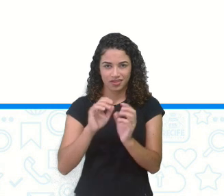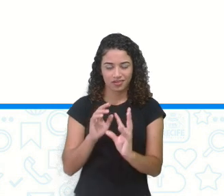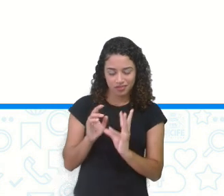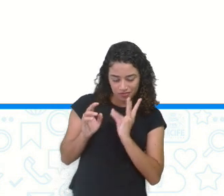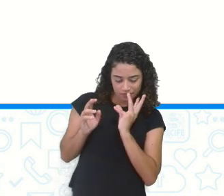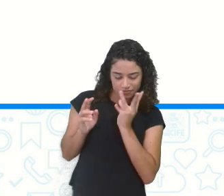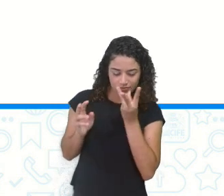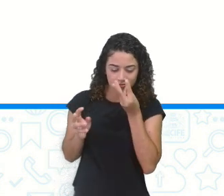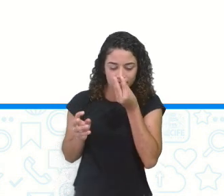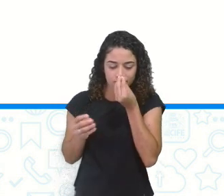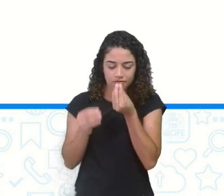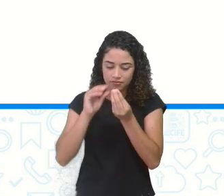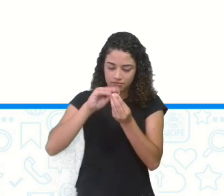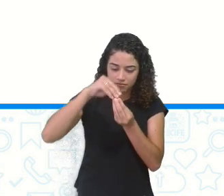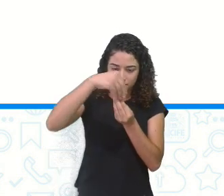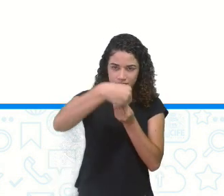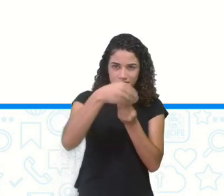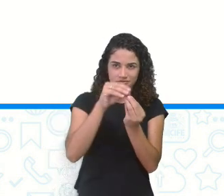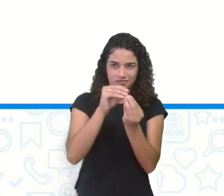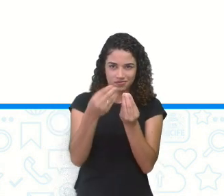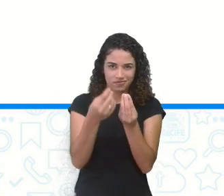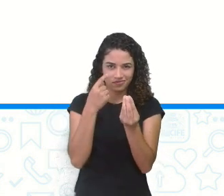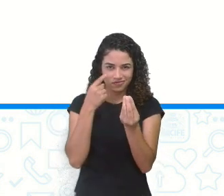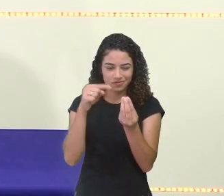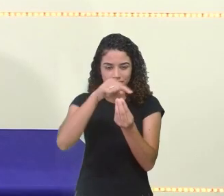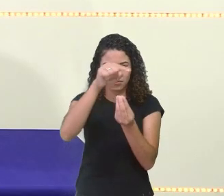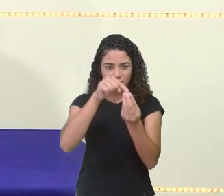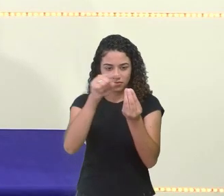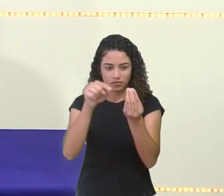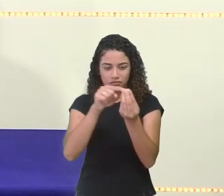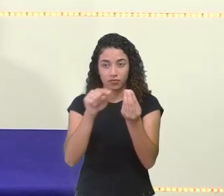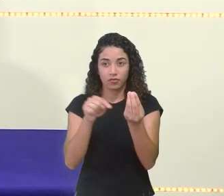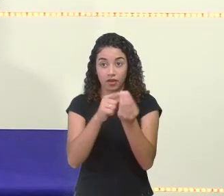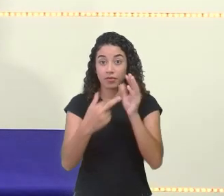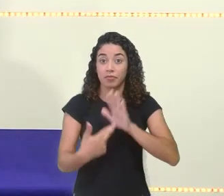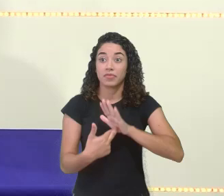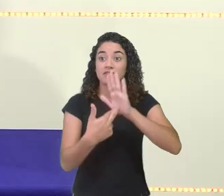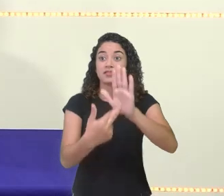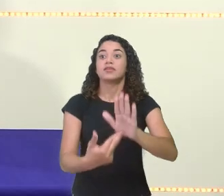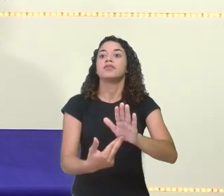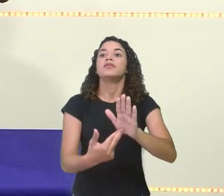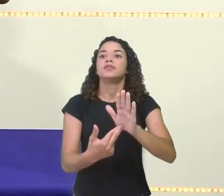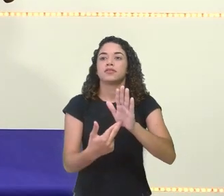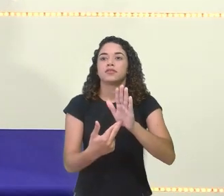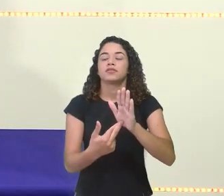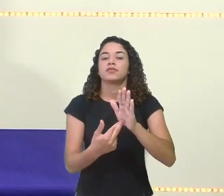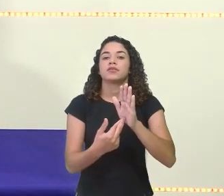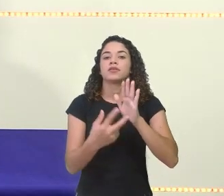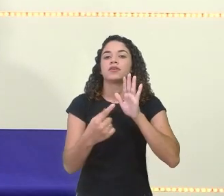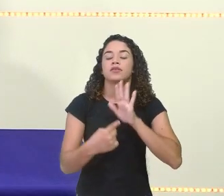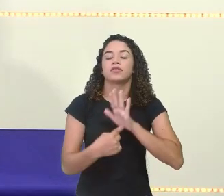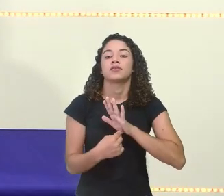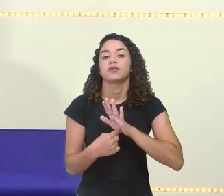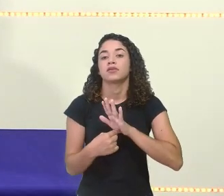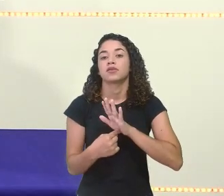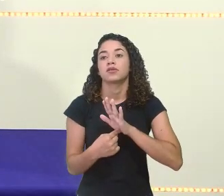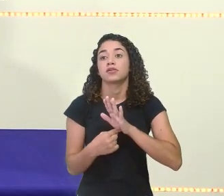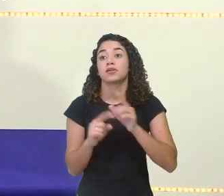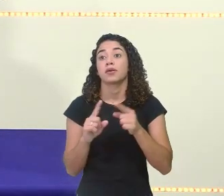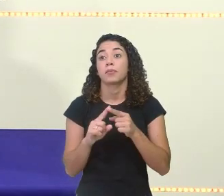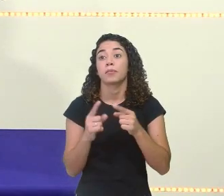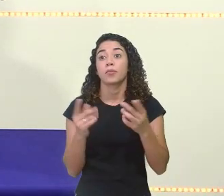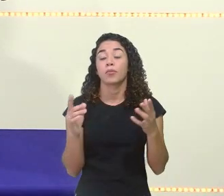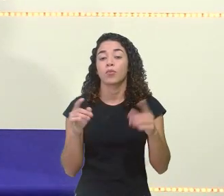dessa flor aí, não é? Representada nesse poema, tem bem me quer, mal me quer. Quando a